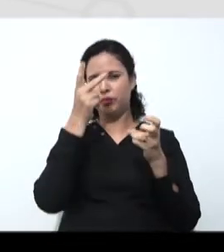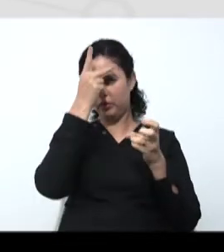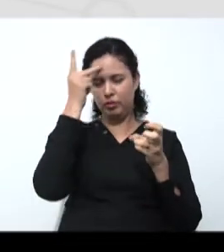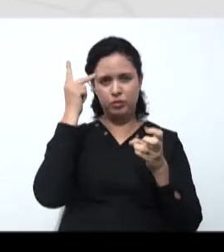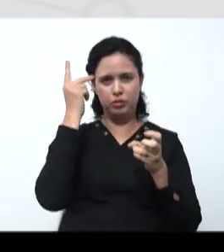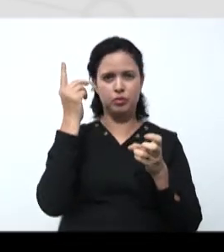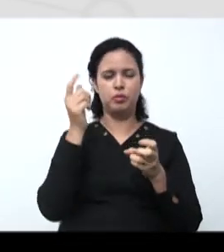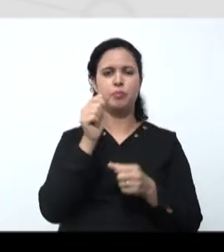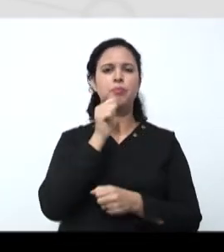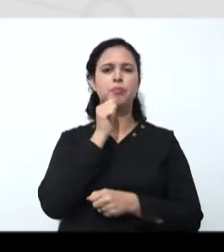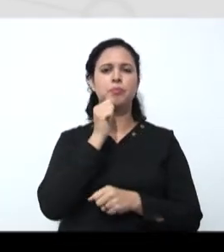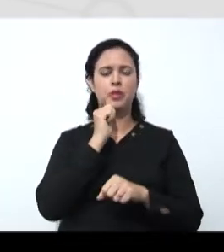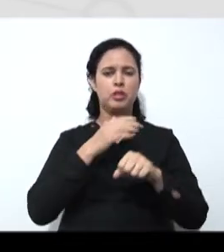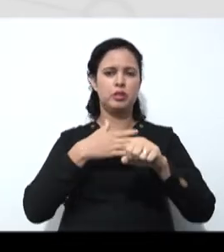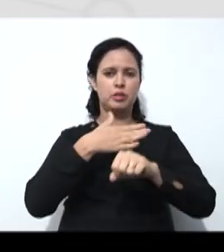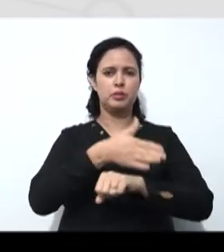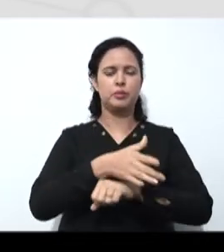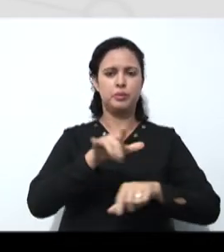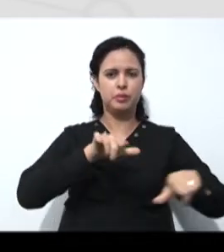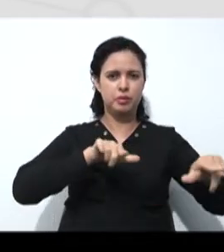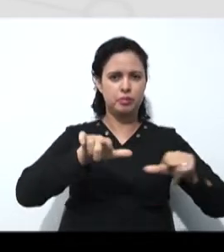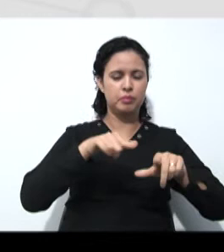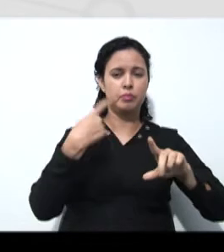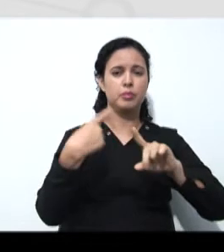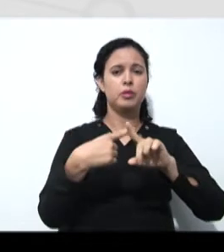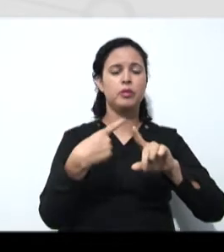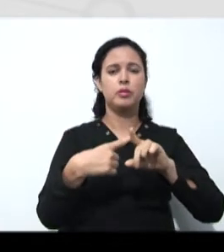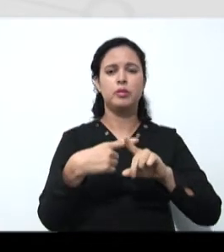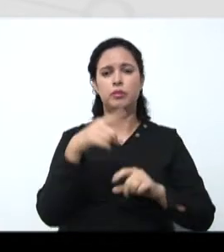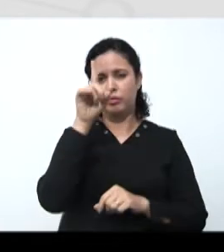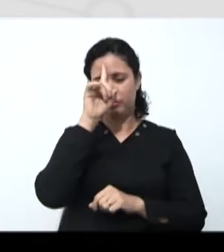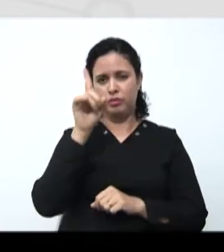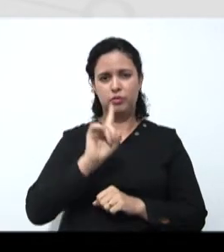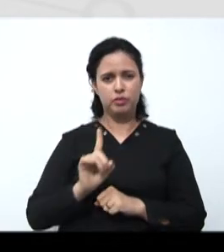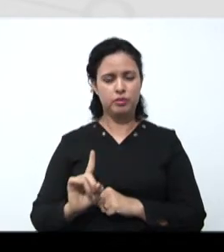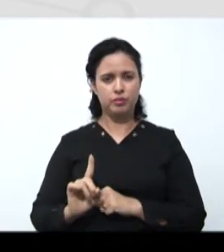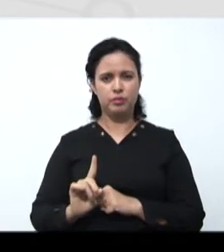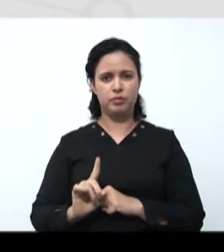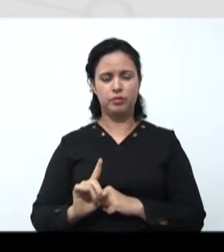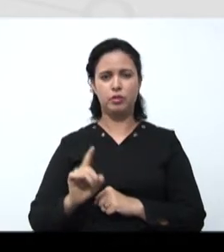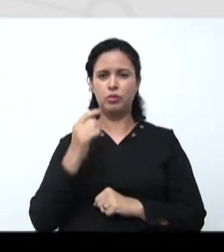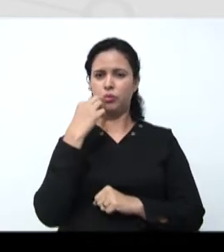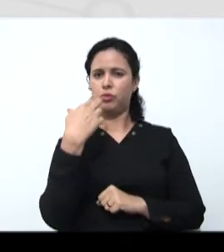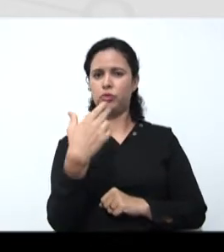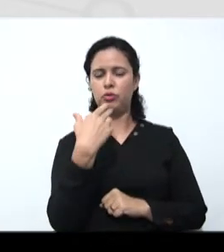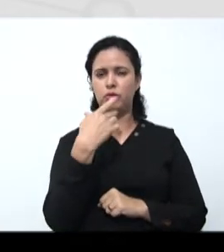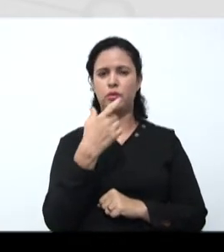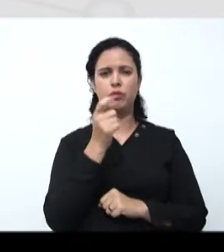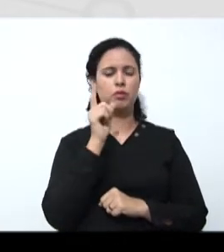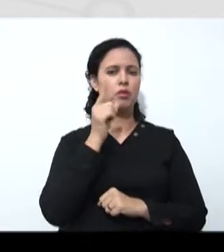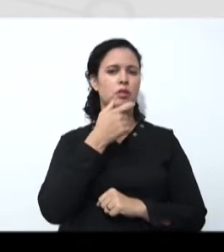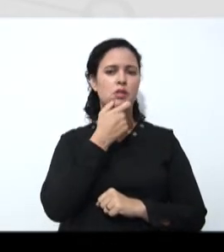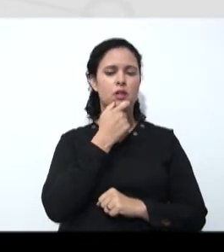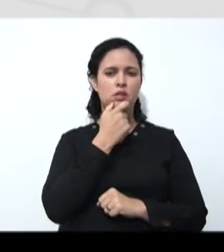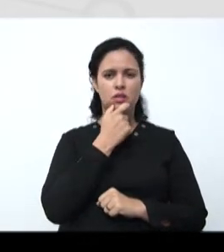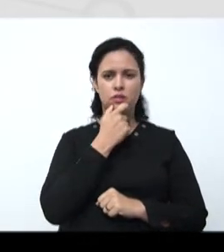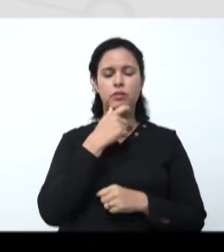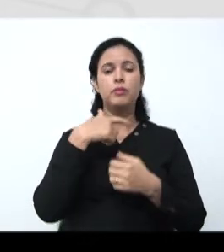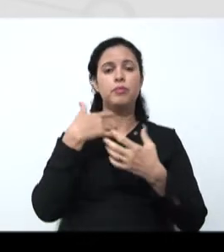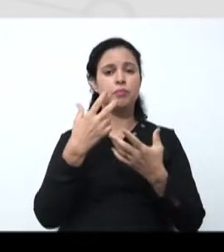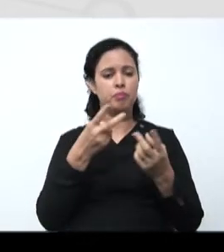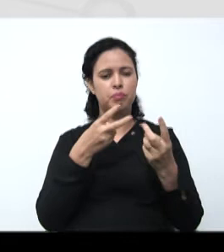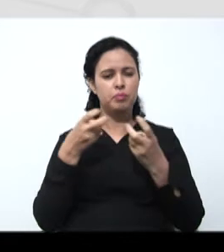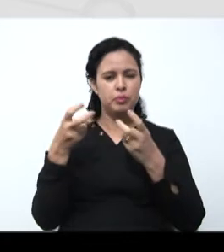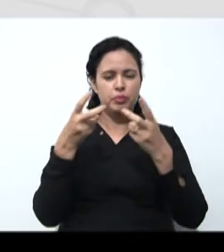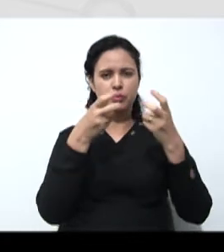tinham acesso a emprego, principalmente por não dominarem o idioma inglês. Então vejo que ele